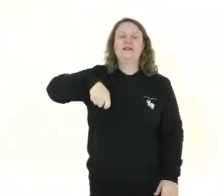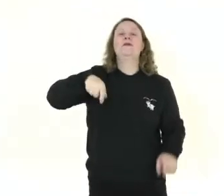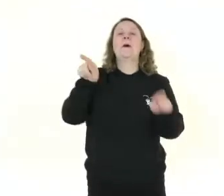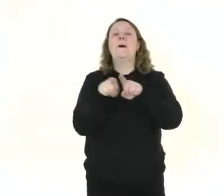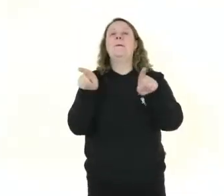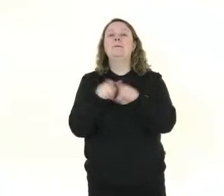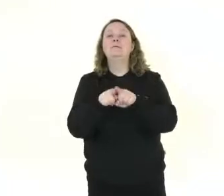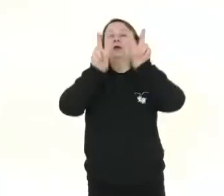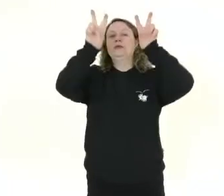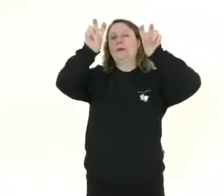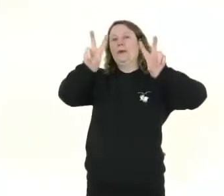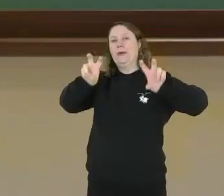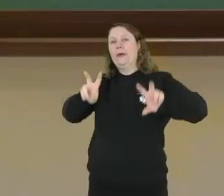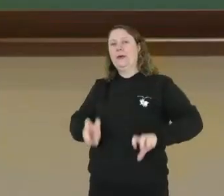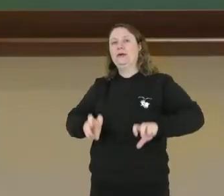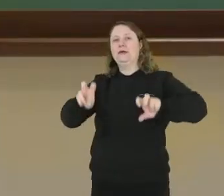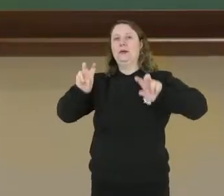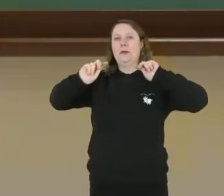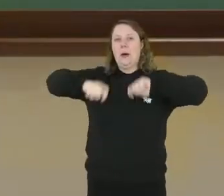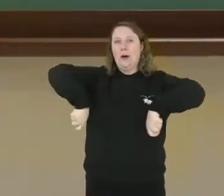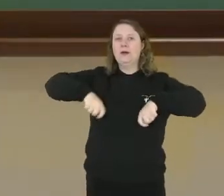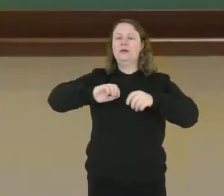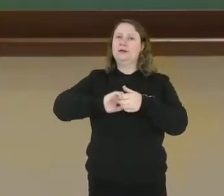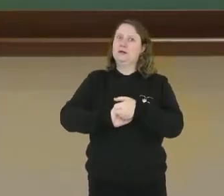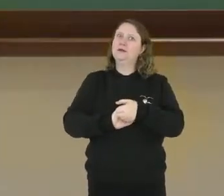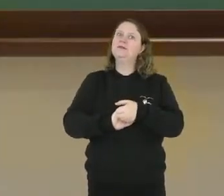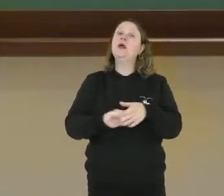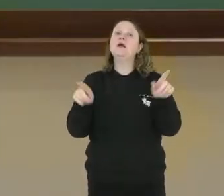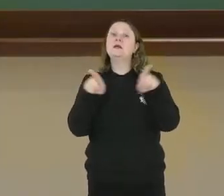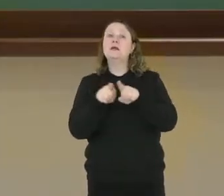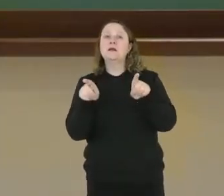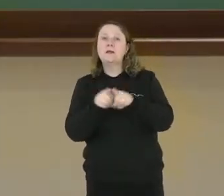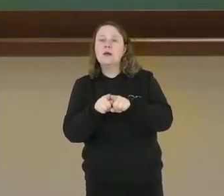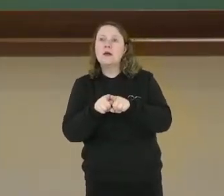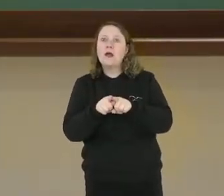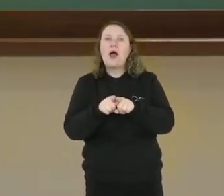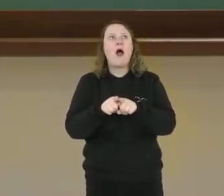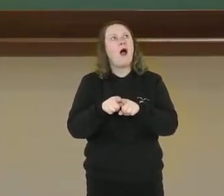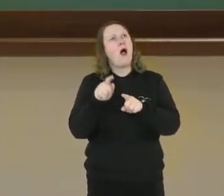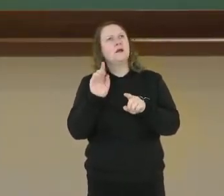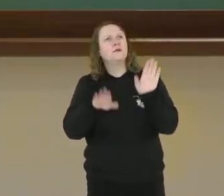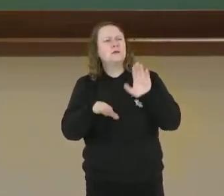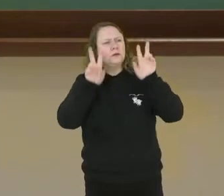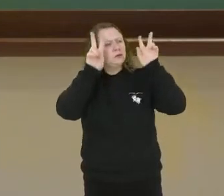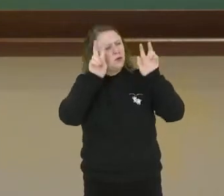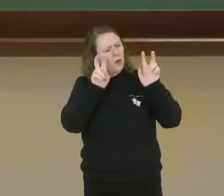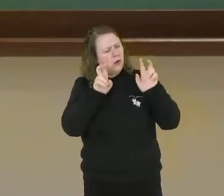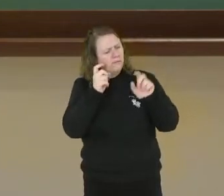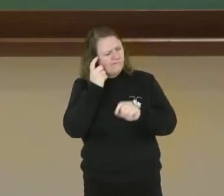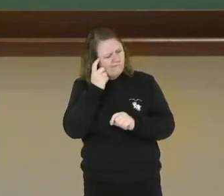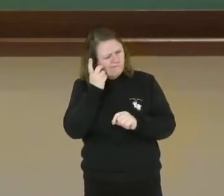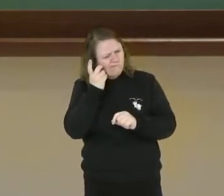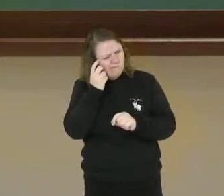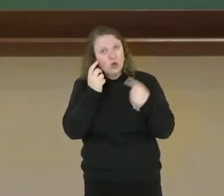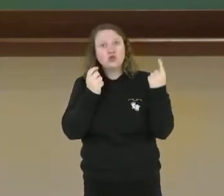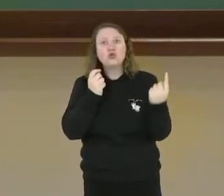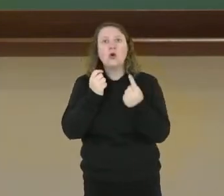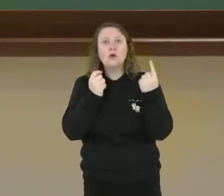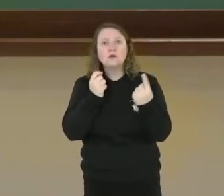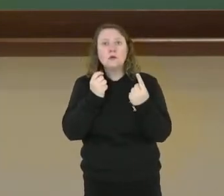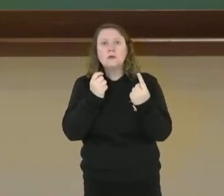assuntos ou situações. Então, esses jogos, eles são importantes, que eles podem... Criatividade, você está naquele assunto pensando e não sai nada. Então, vamos fazer